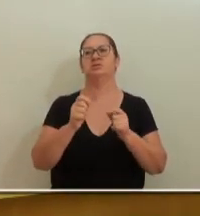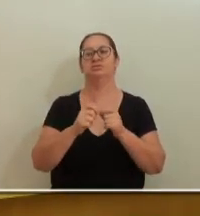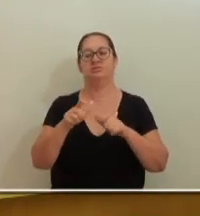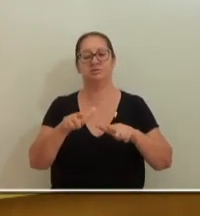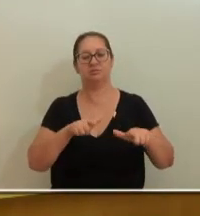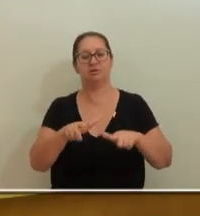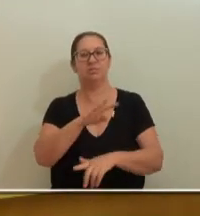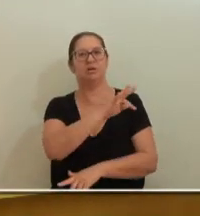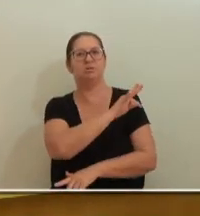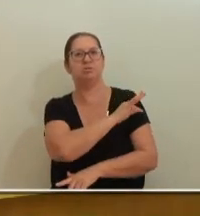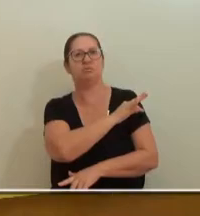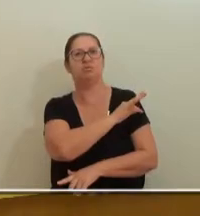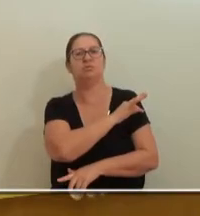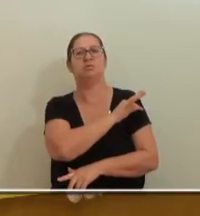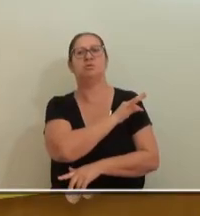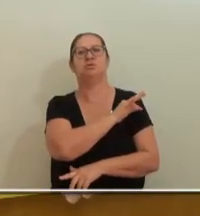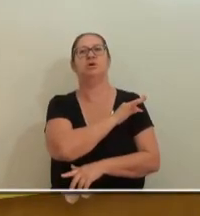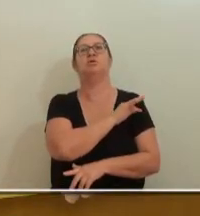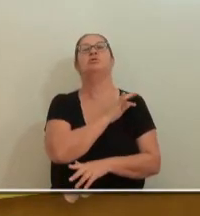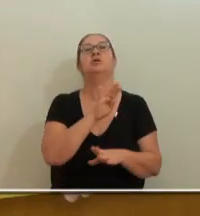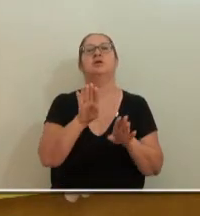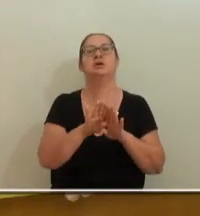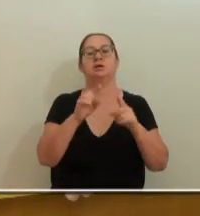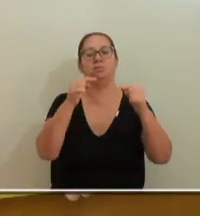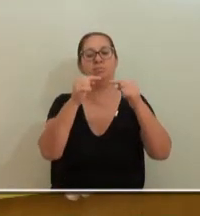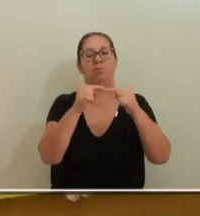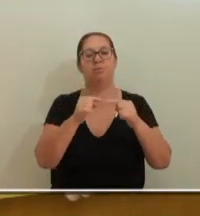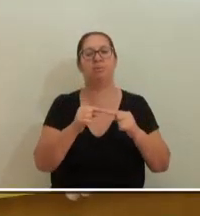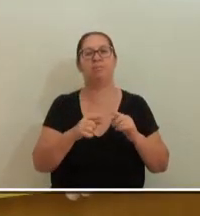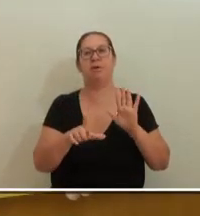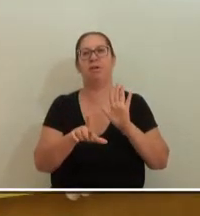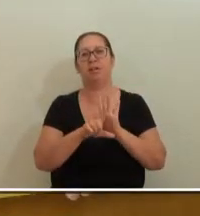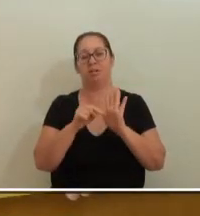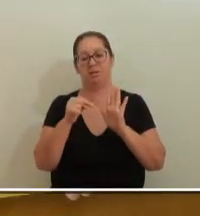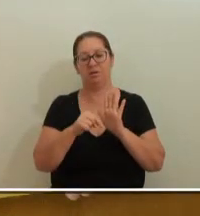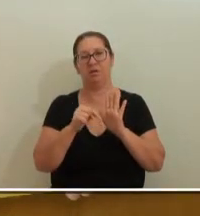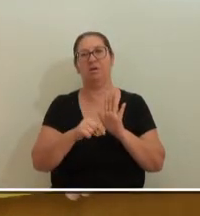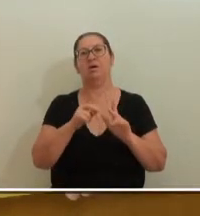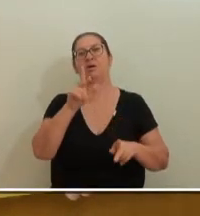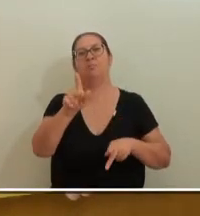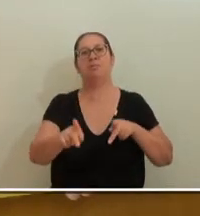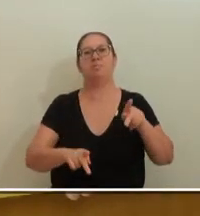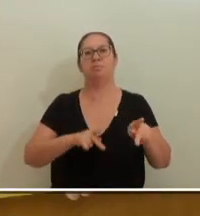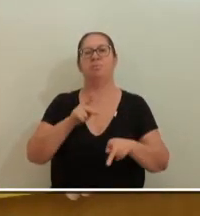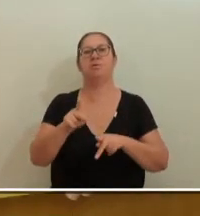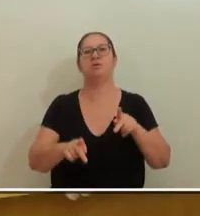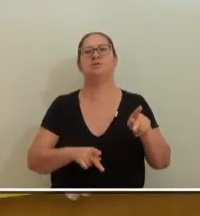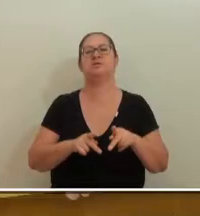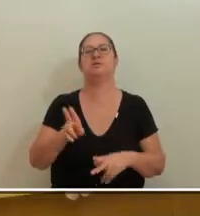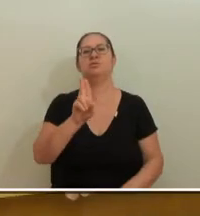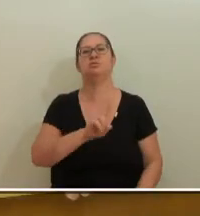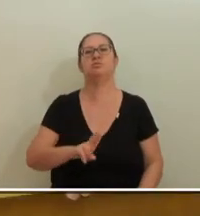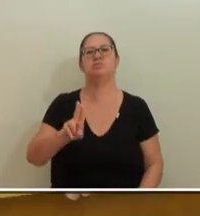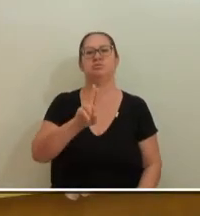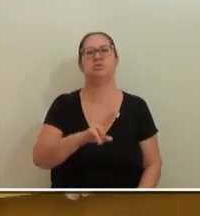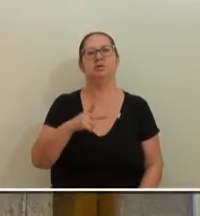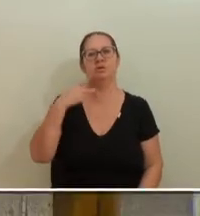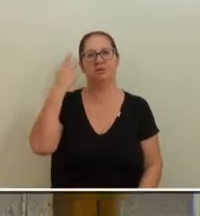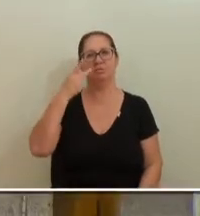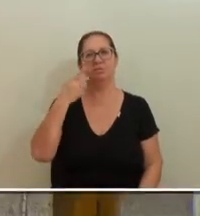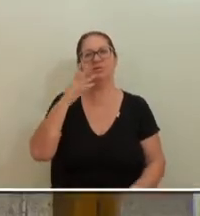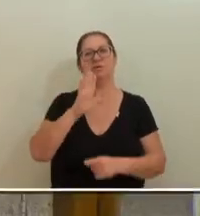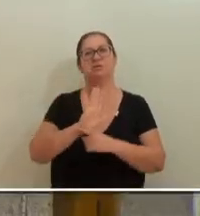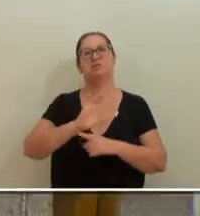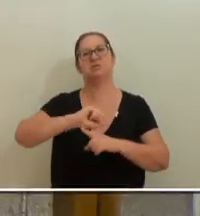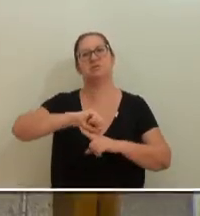técnico, segundo a legislação, para a população de Foz do Iguaçu, os usuários da política de assistência social. Mas nós sabemos que,